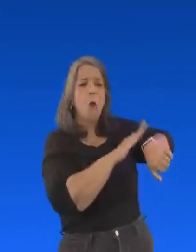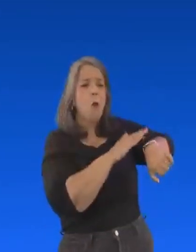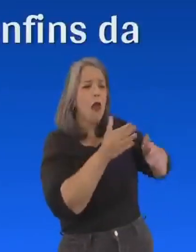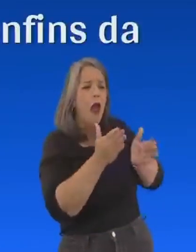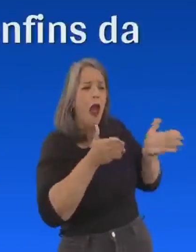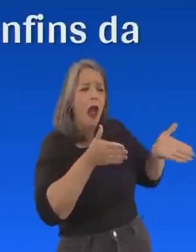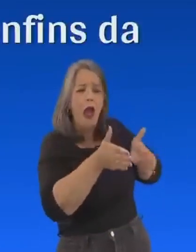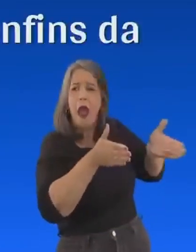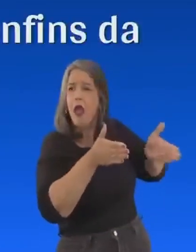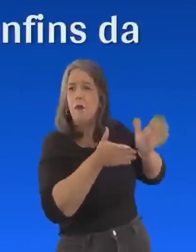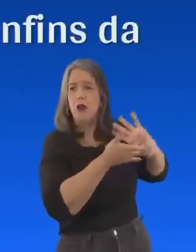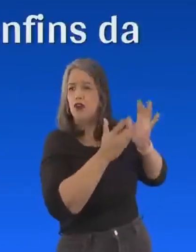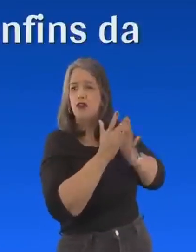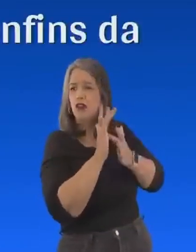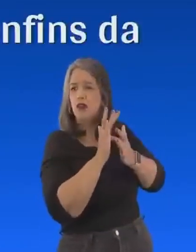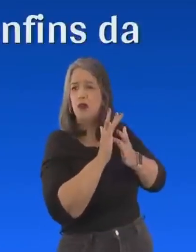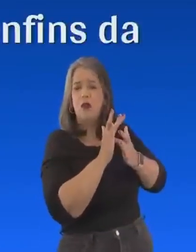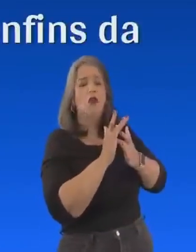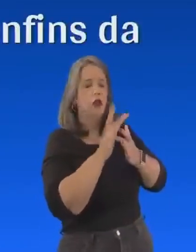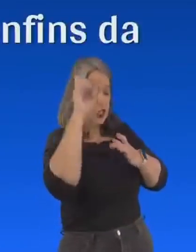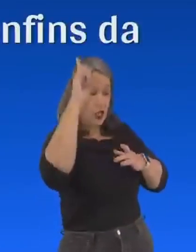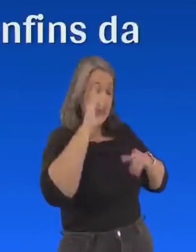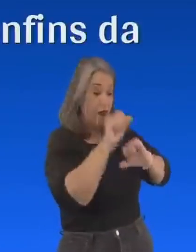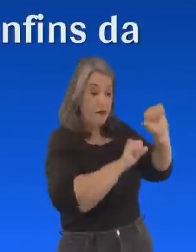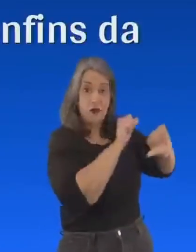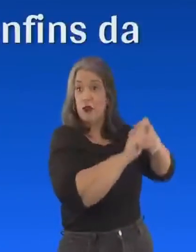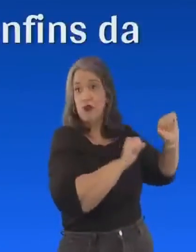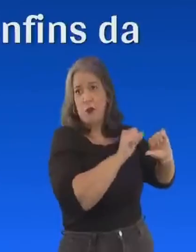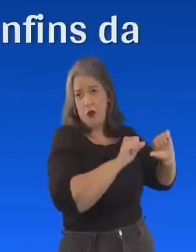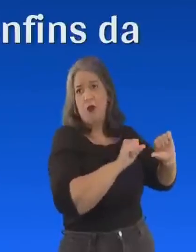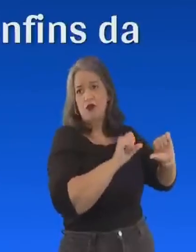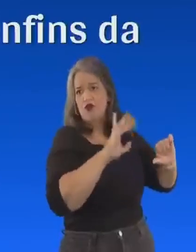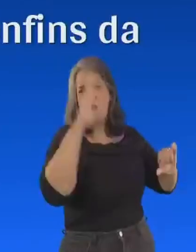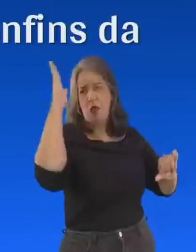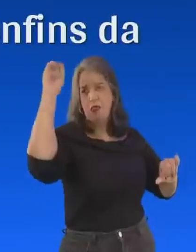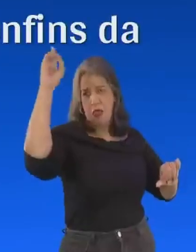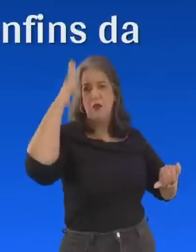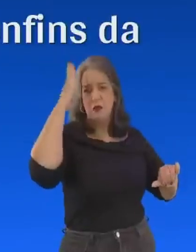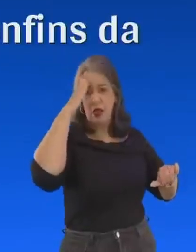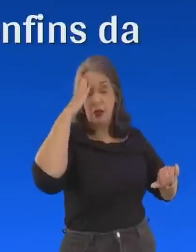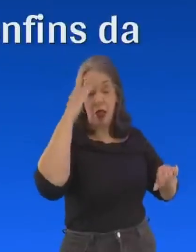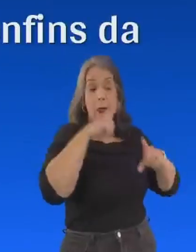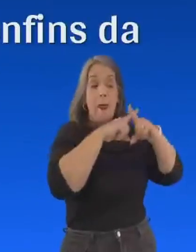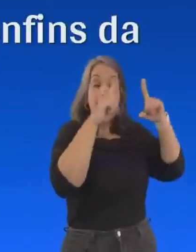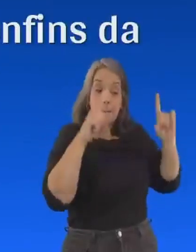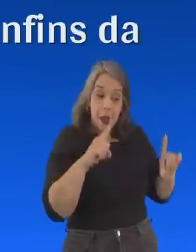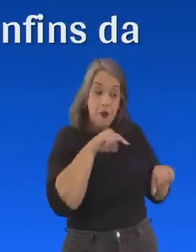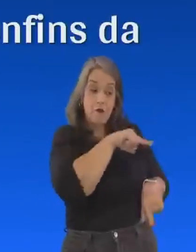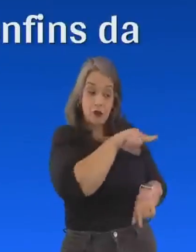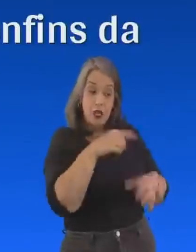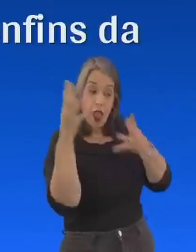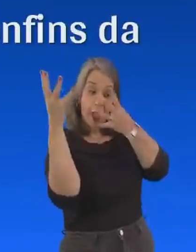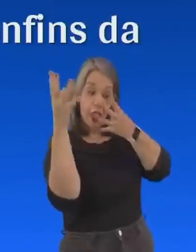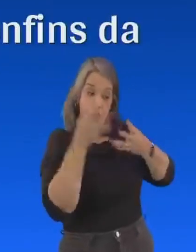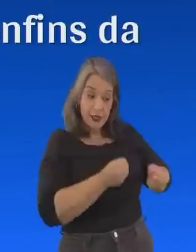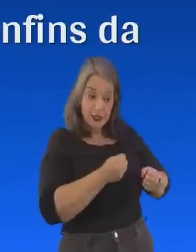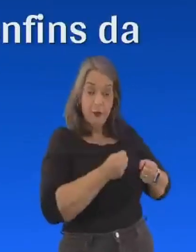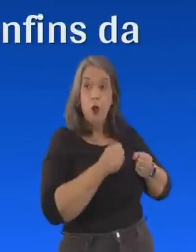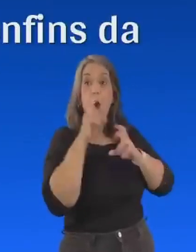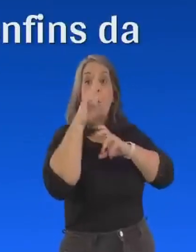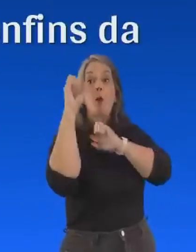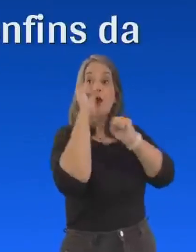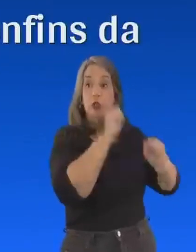própria autoridade. Mas vocês receberão poder ao descer sobre vocês o Espírito